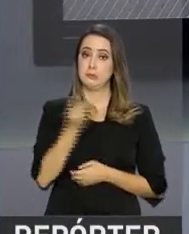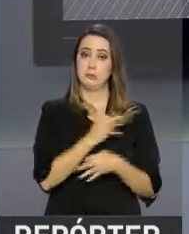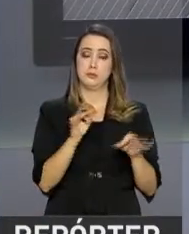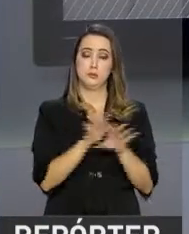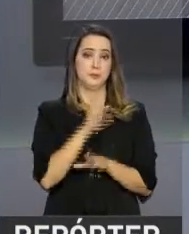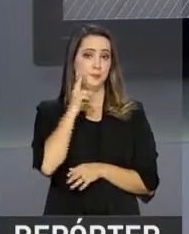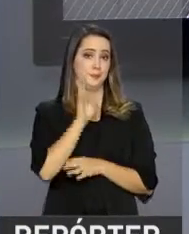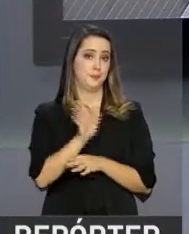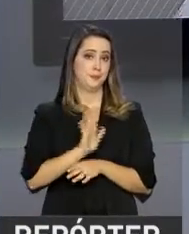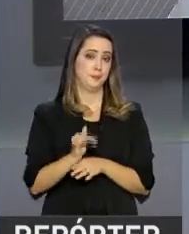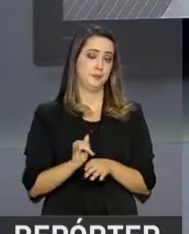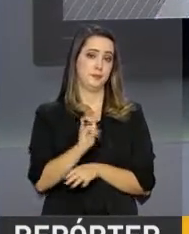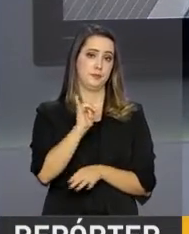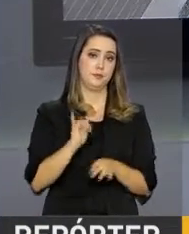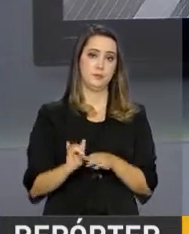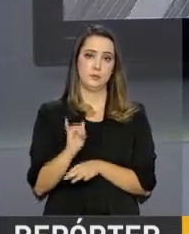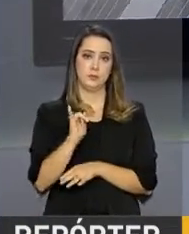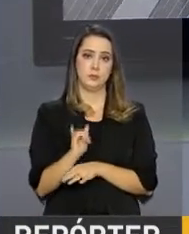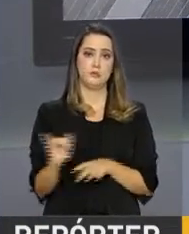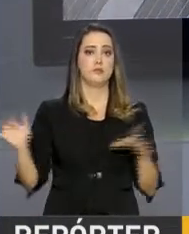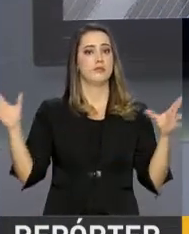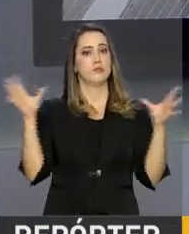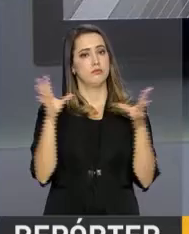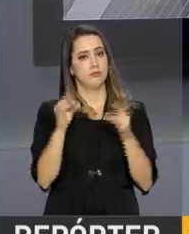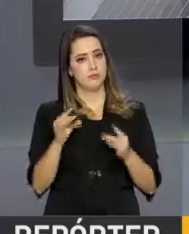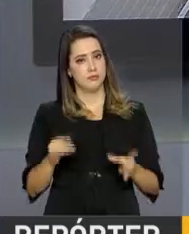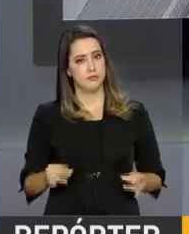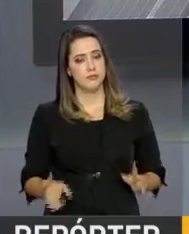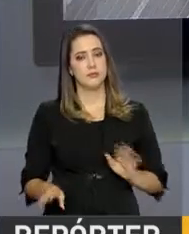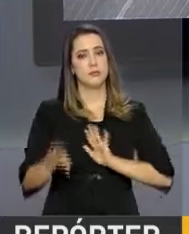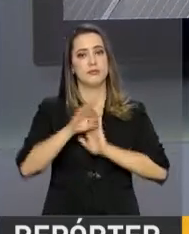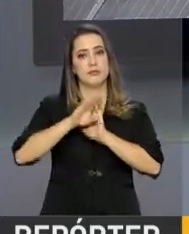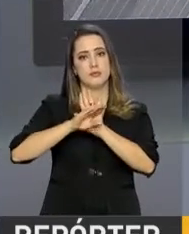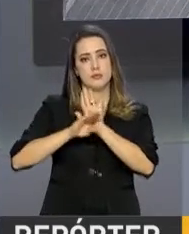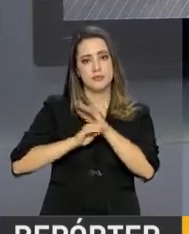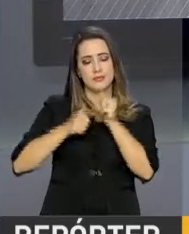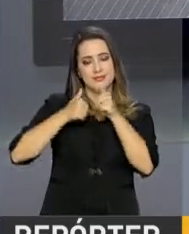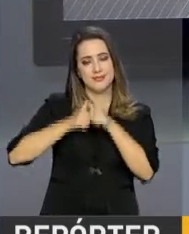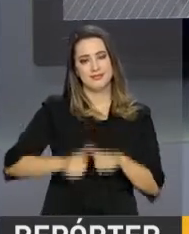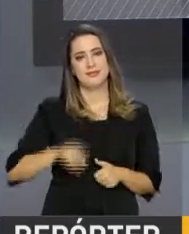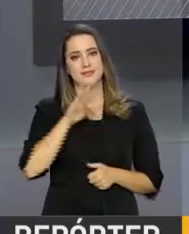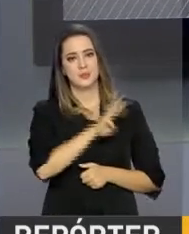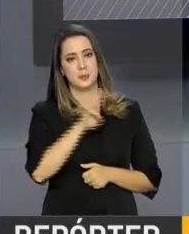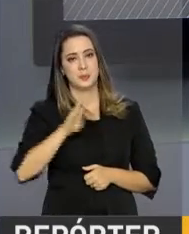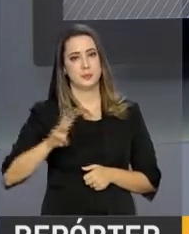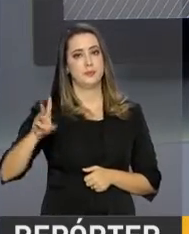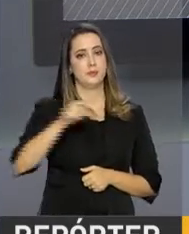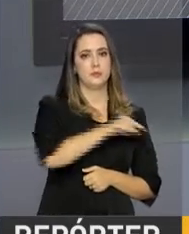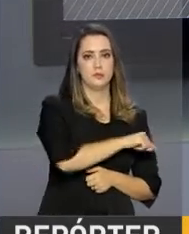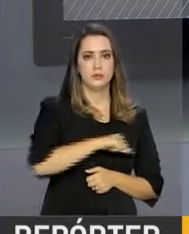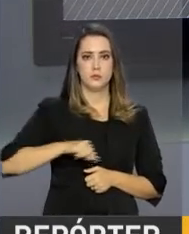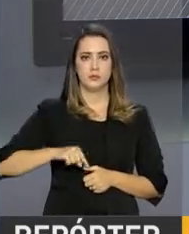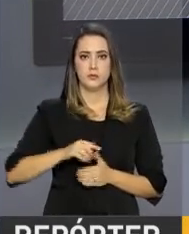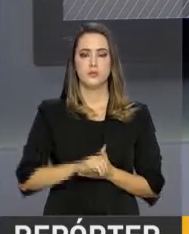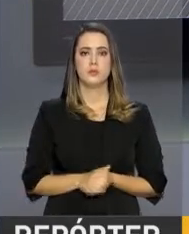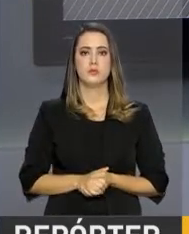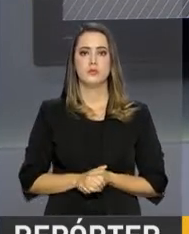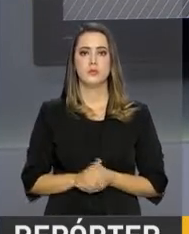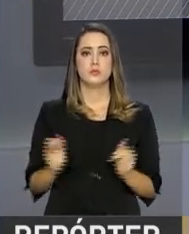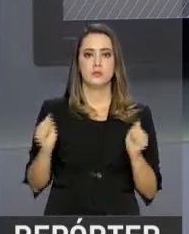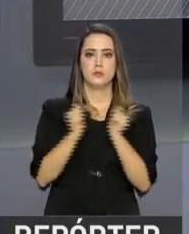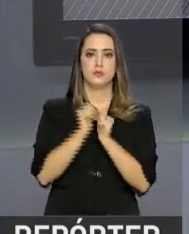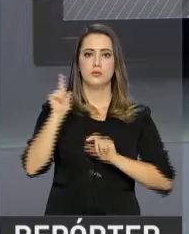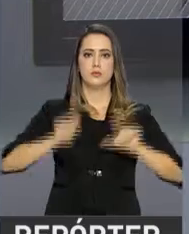ficamos por aqui você pode rever as reportagens no youtube e toda a nossa programação também está na página da nbr na internet